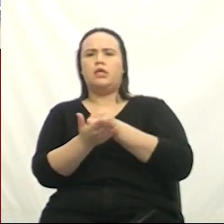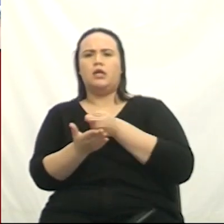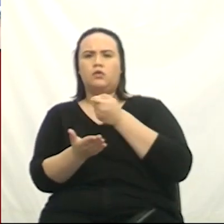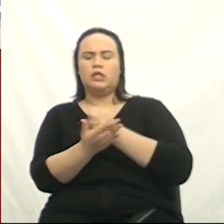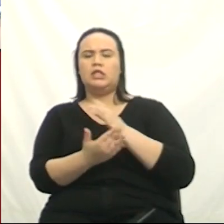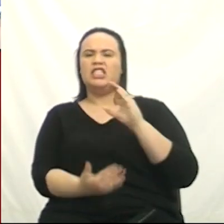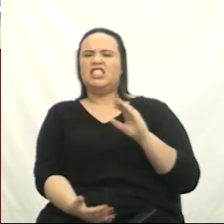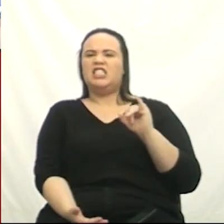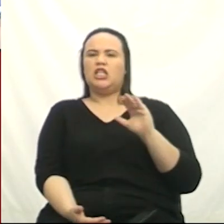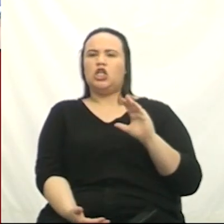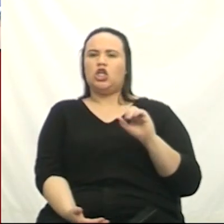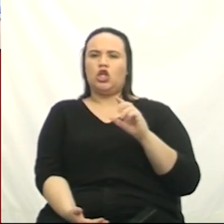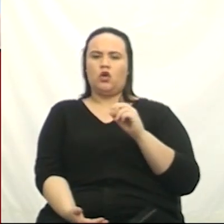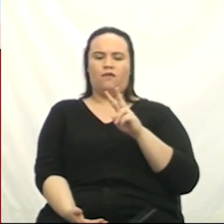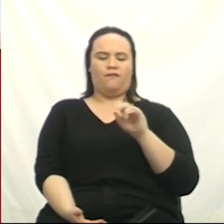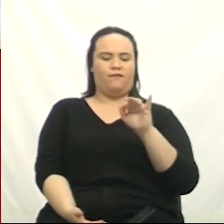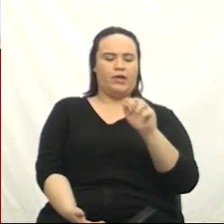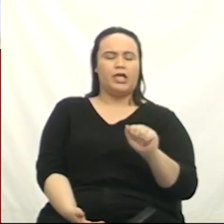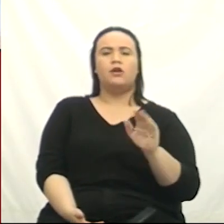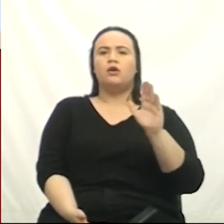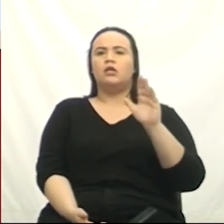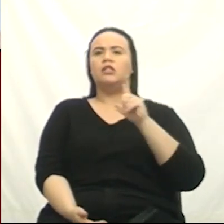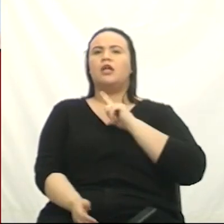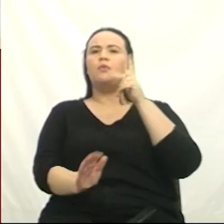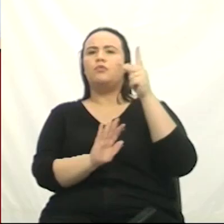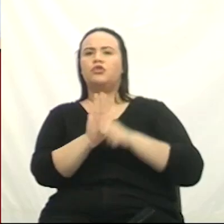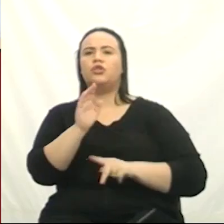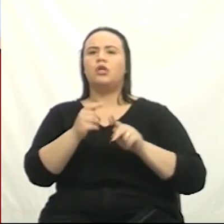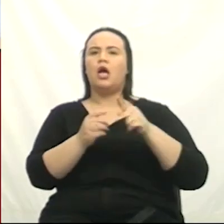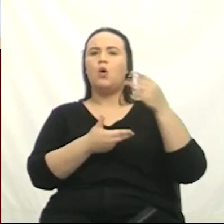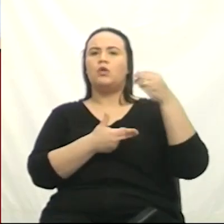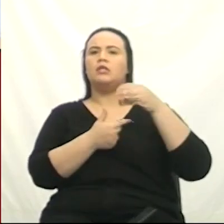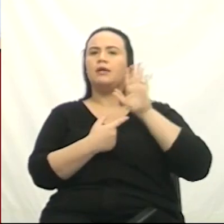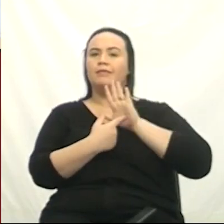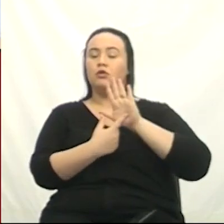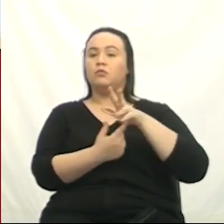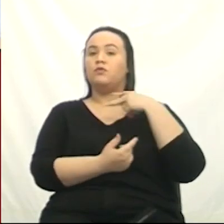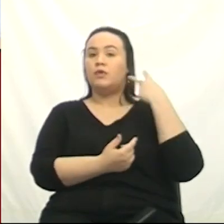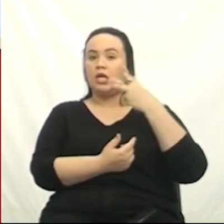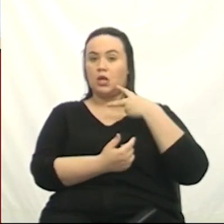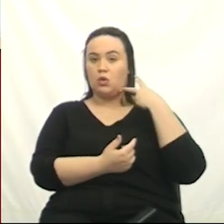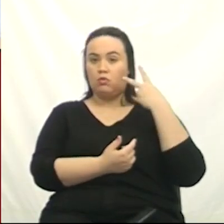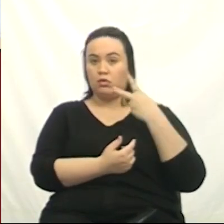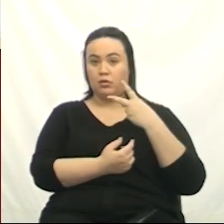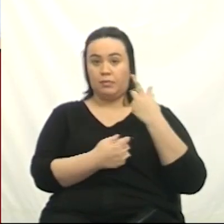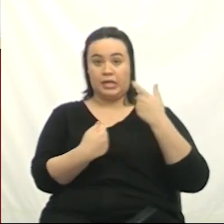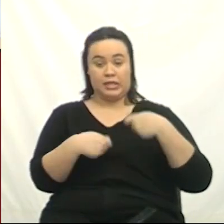Centenário, a gente já viu esse projeto que a Unesc apresentou para os vereadores e nós precisamos continuar cobrando.